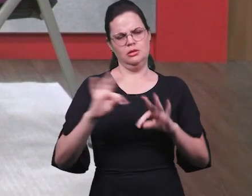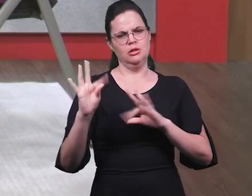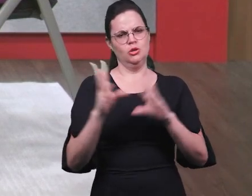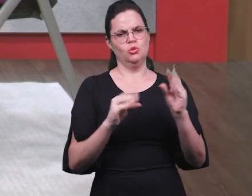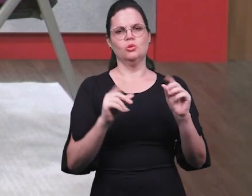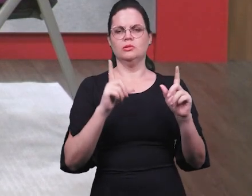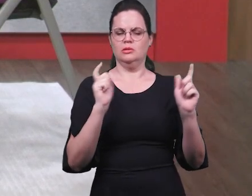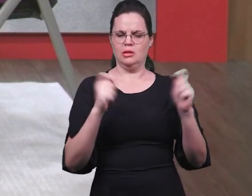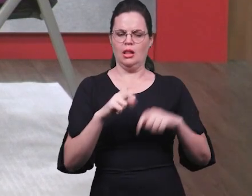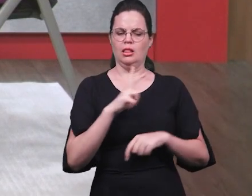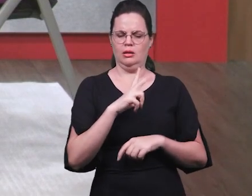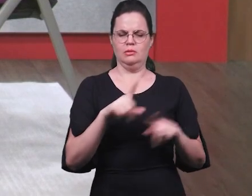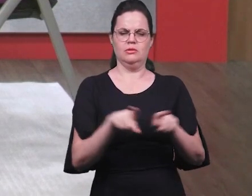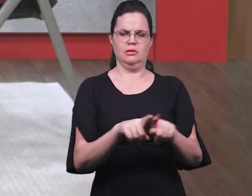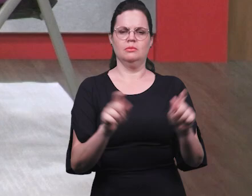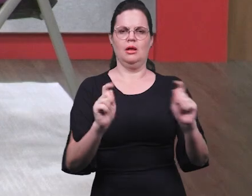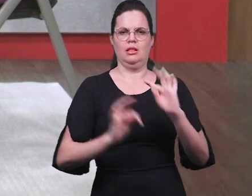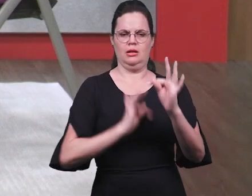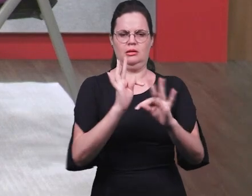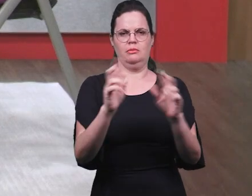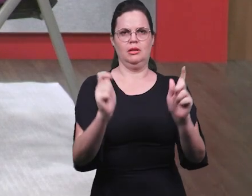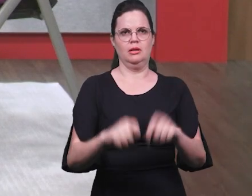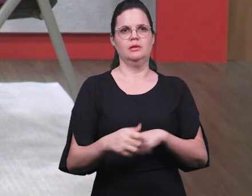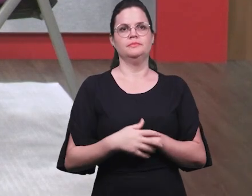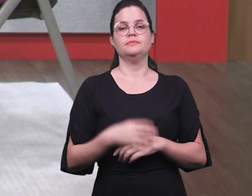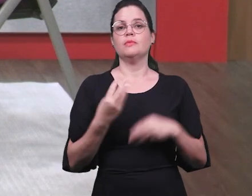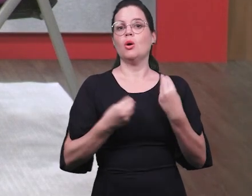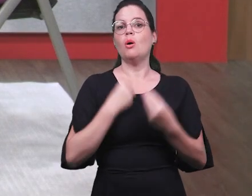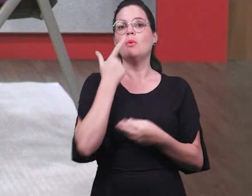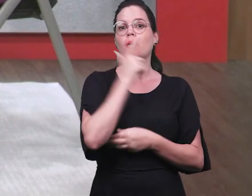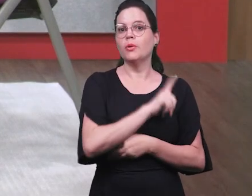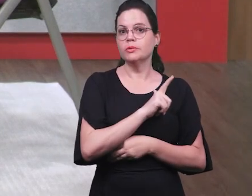a opção de tratamento. O acesso ao tratamento